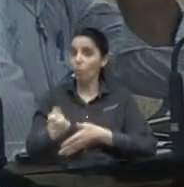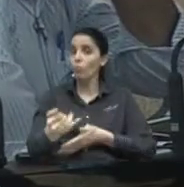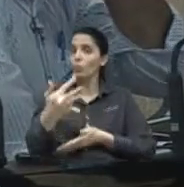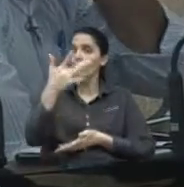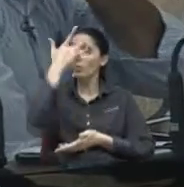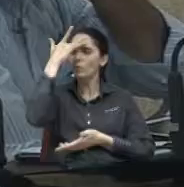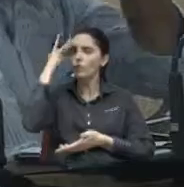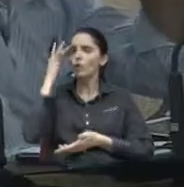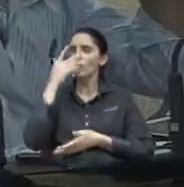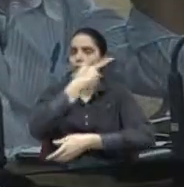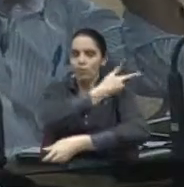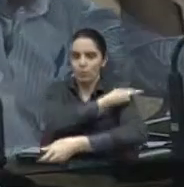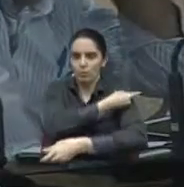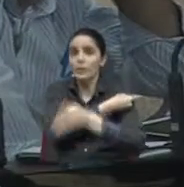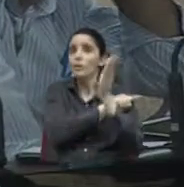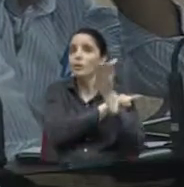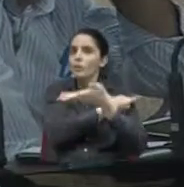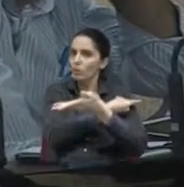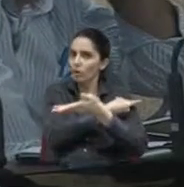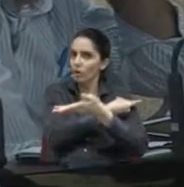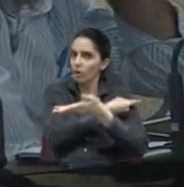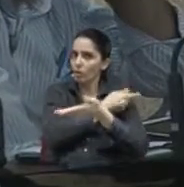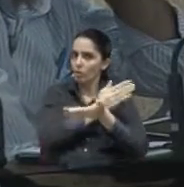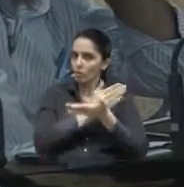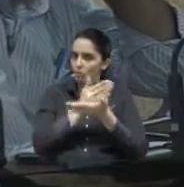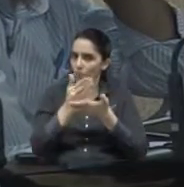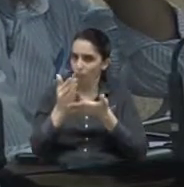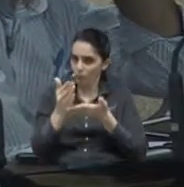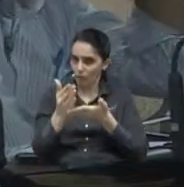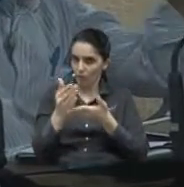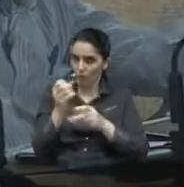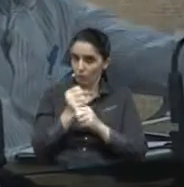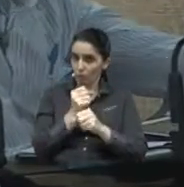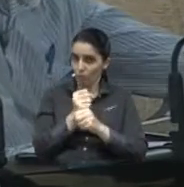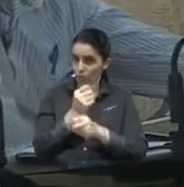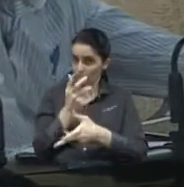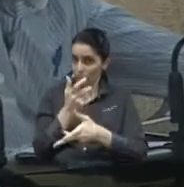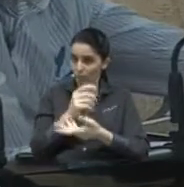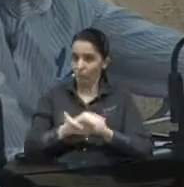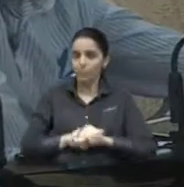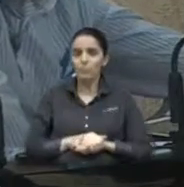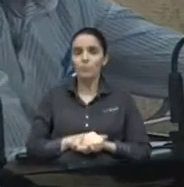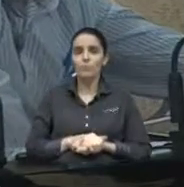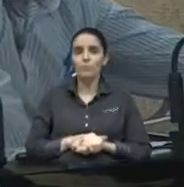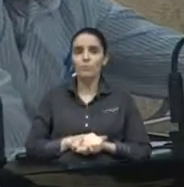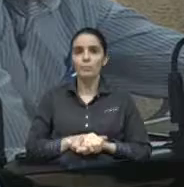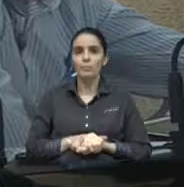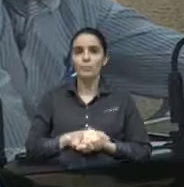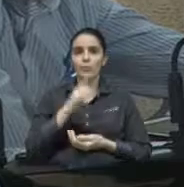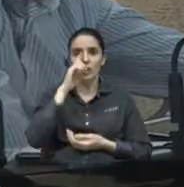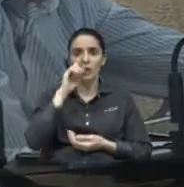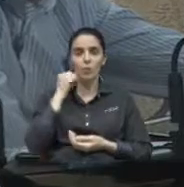foram vacinadas do começo do ano para cá. Fui até o meu gabinete, puxei,